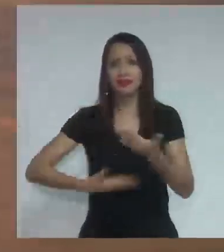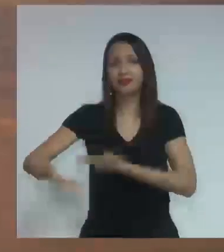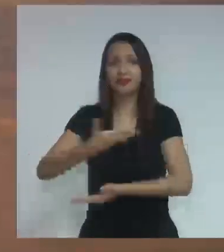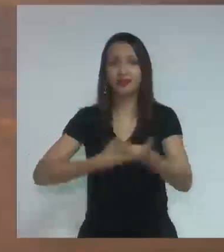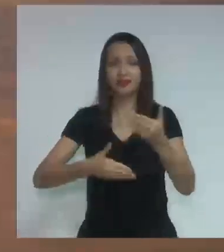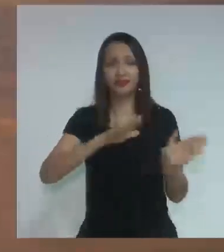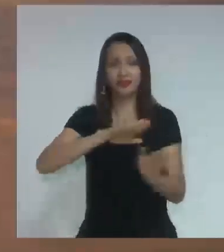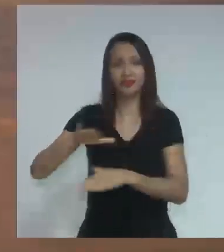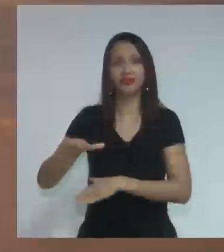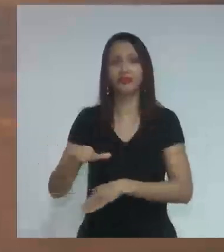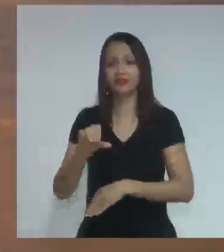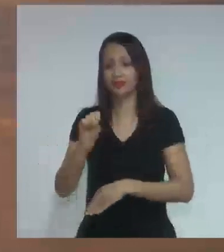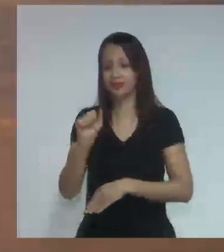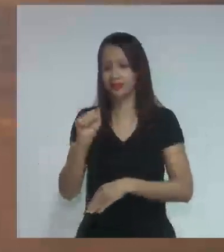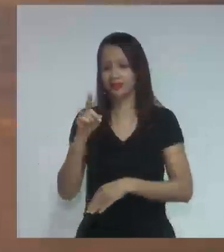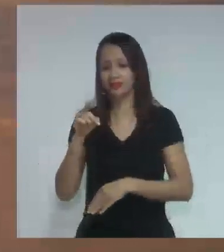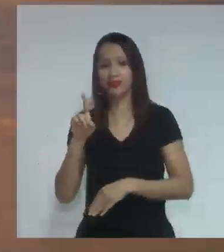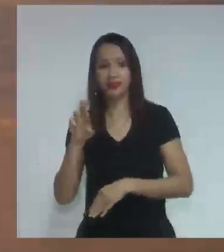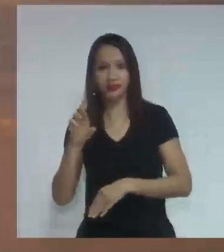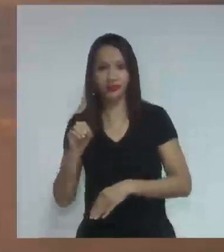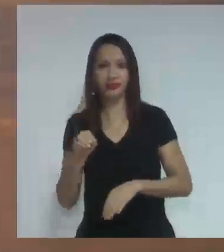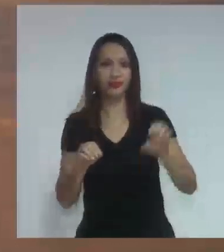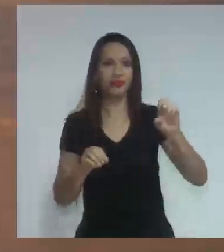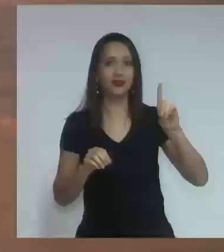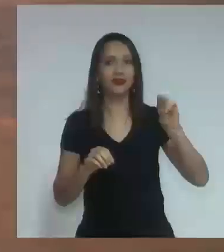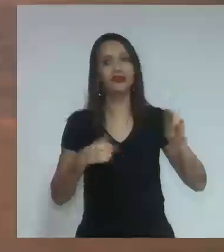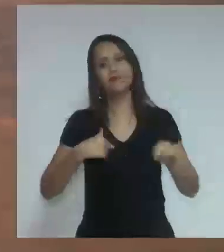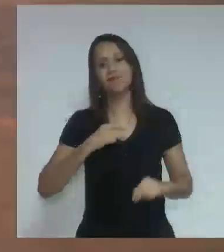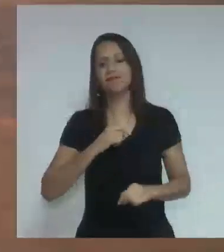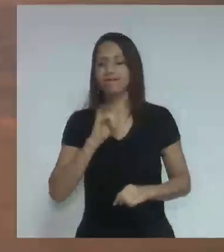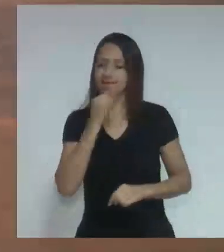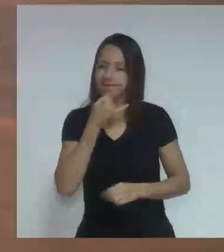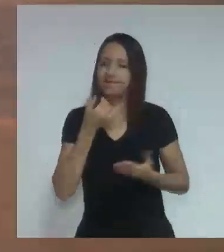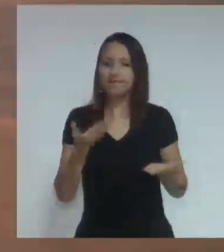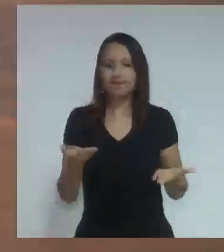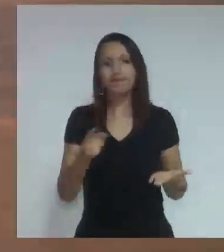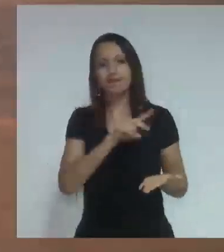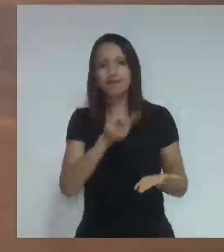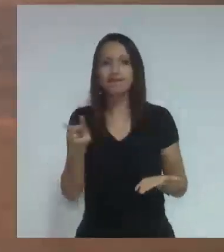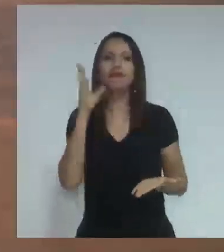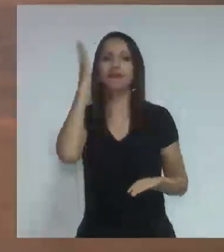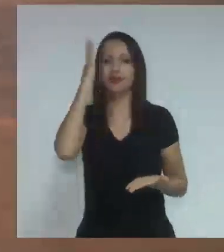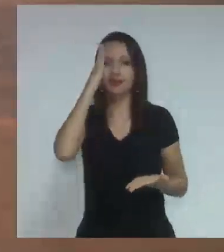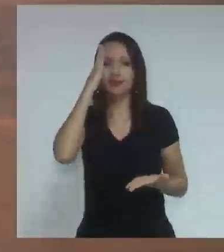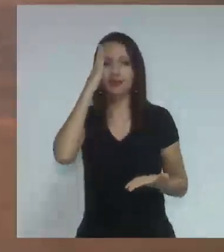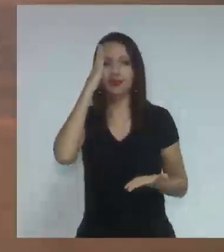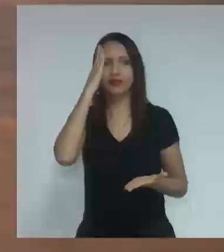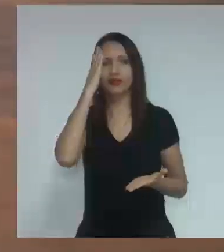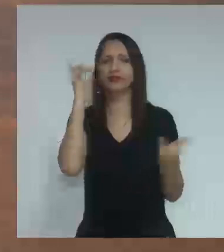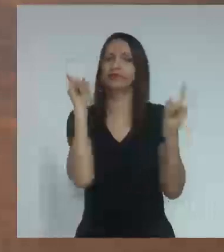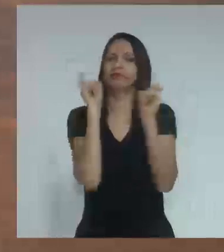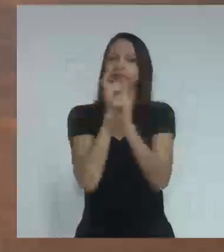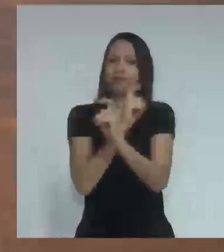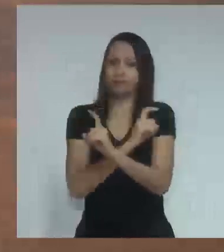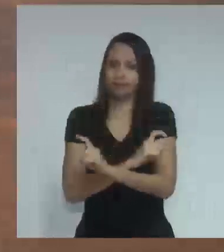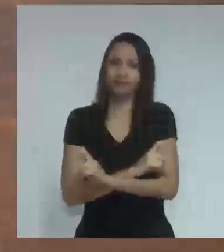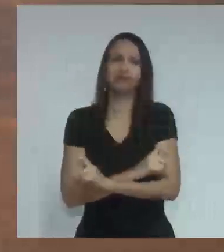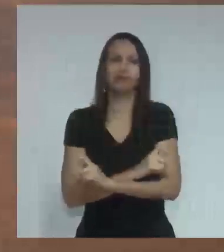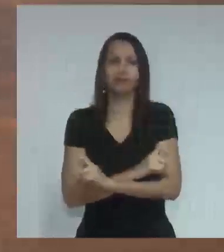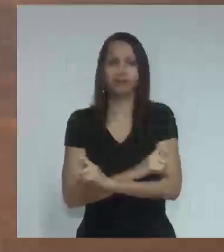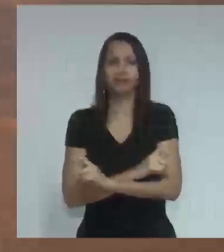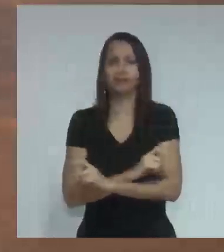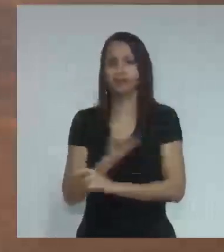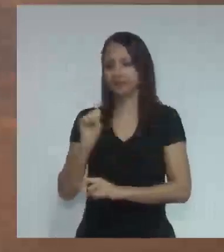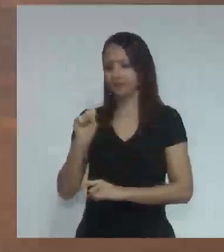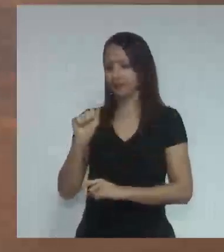Tanto o Sandro quanto o Edu, eu também fiquei chateado, porque eles sabem quão doloroso é, o Sandro, por causa